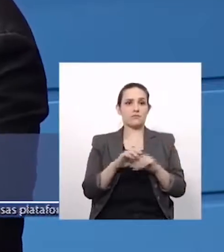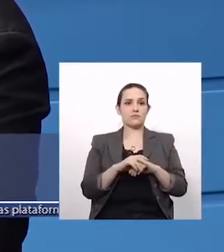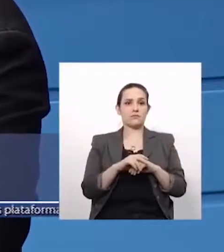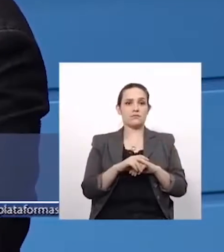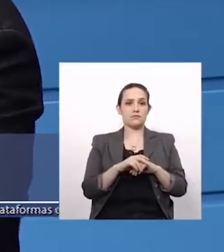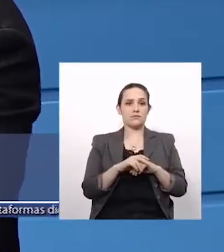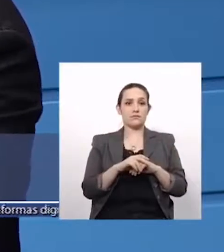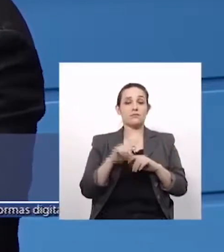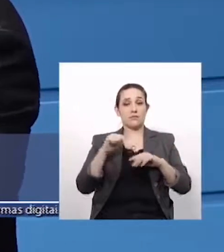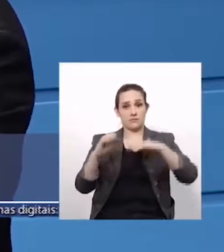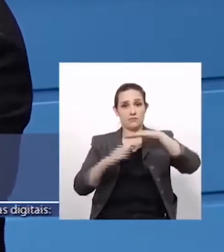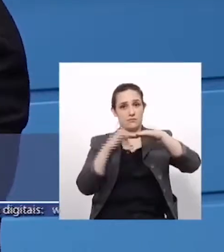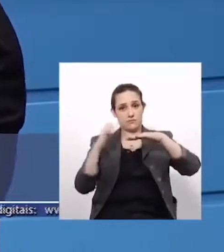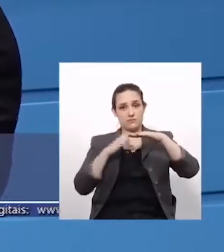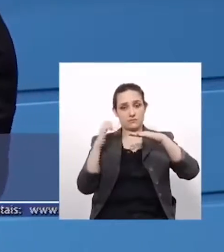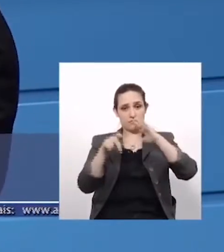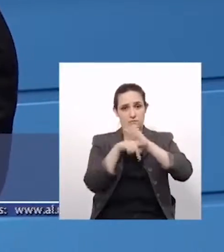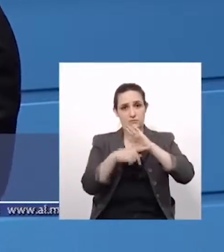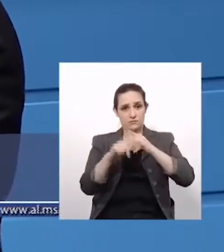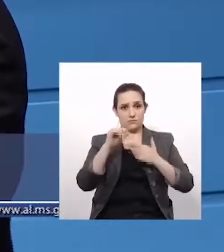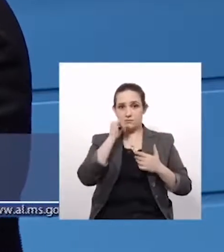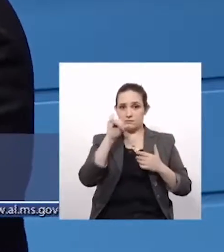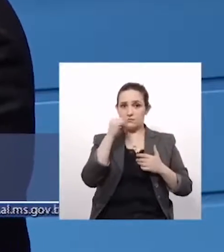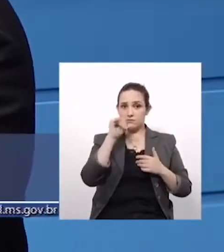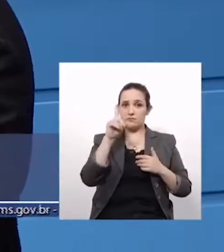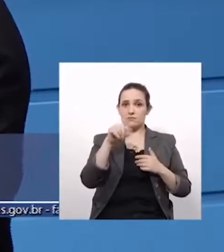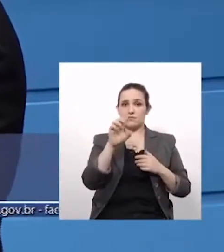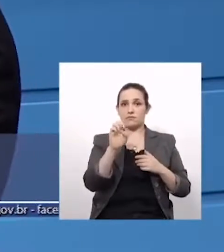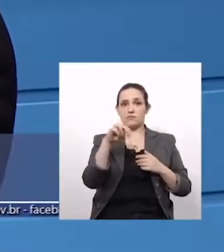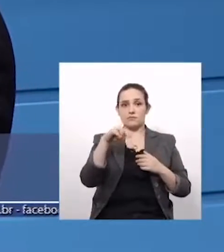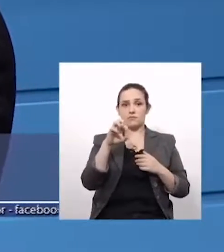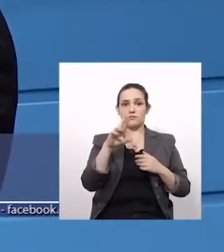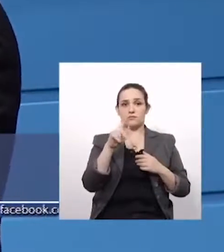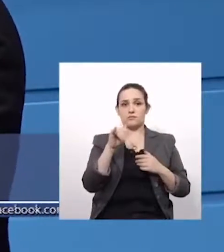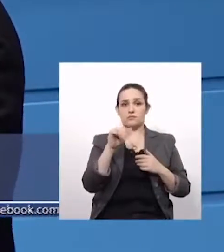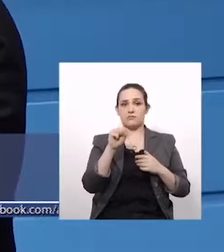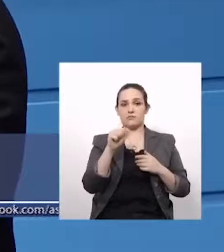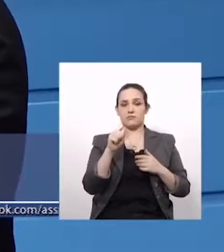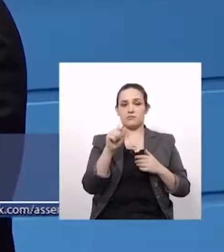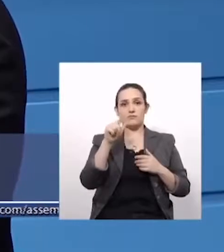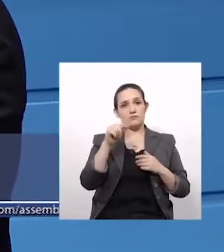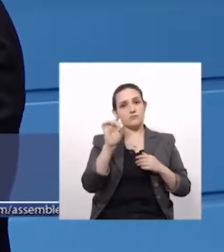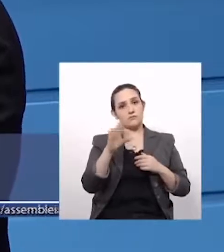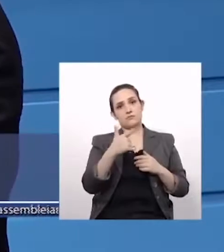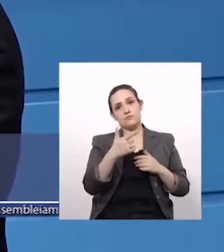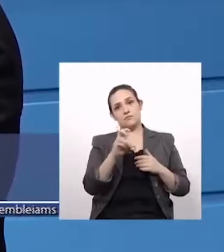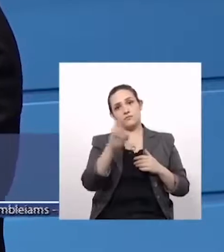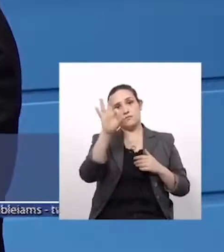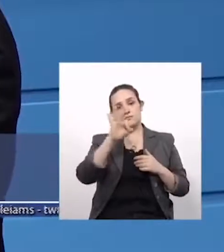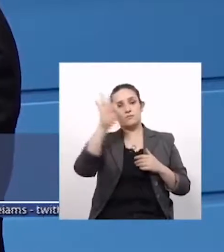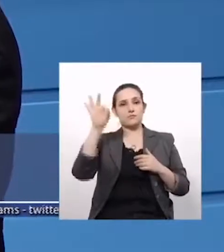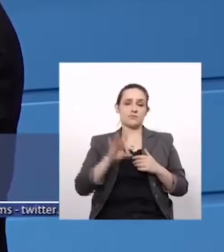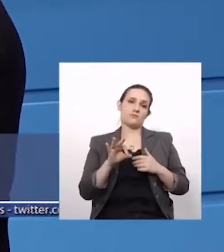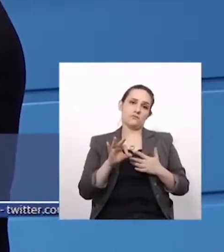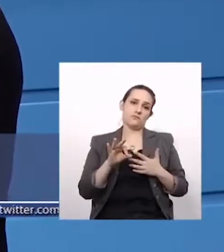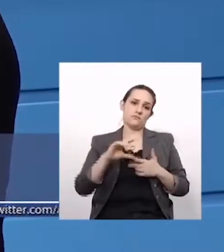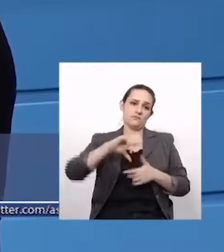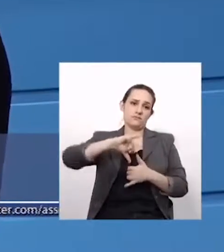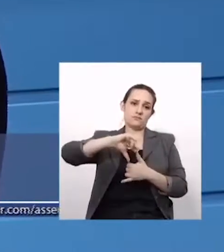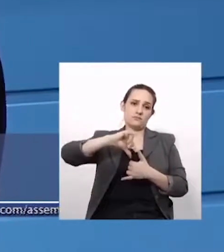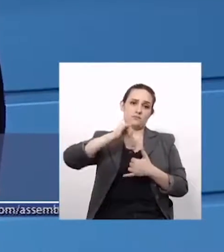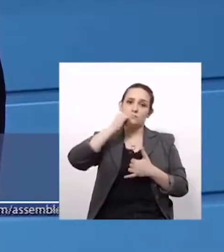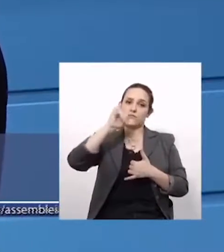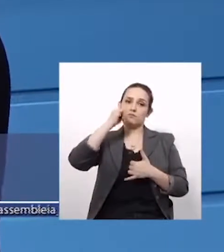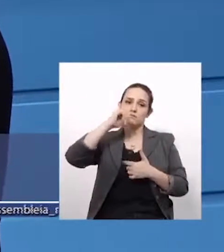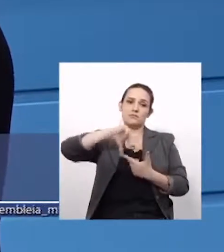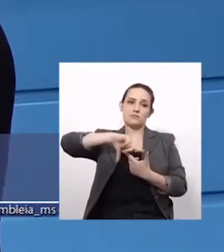empresa energética aqui, que está hoje no Mato Grosso do Sul, que tem a concessão, que é a Energisa, ela fica com 1/4 deste valor. Ou seja, os